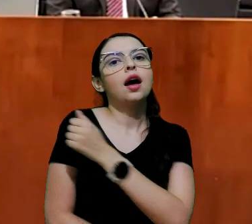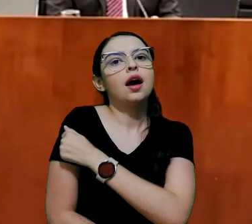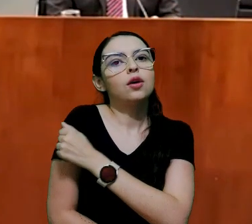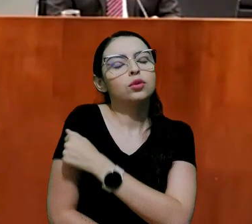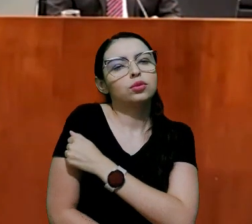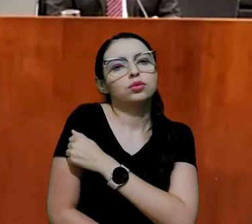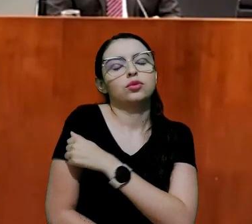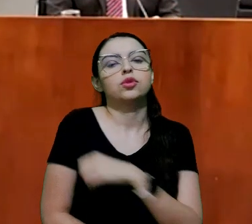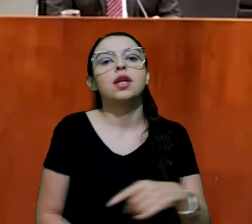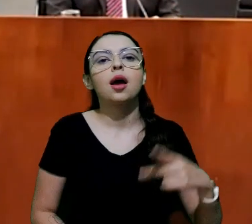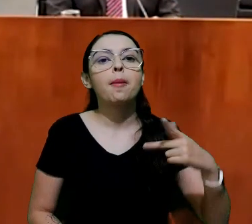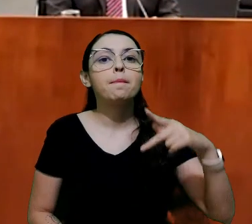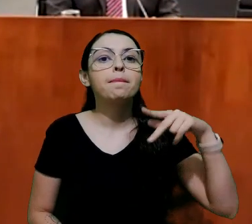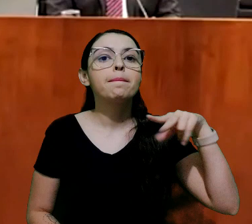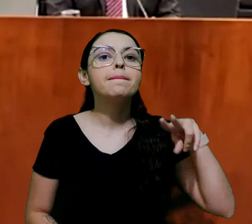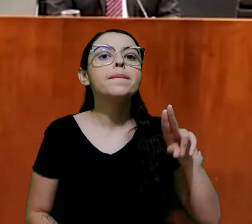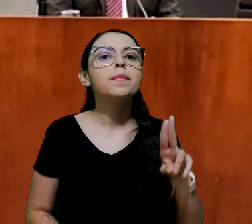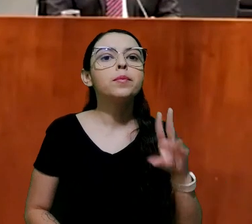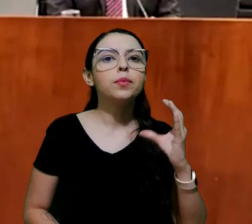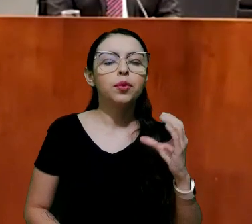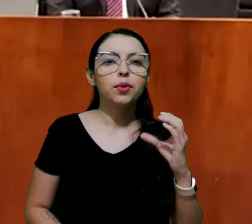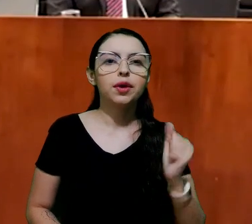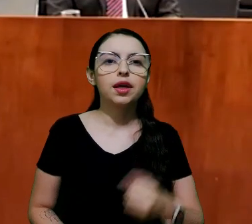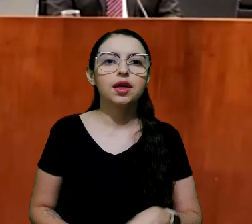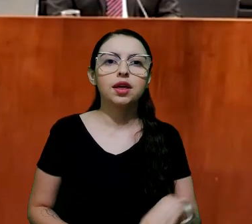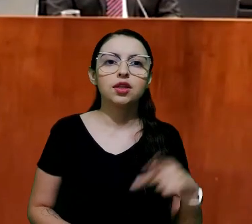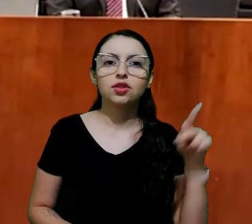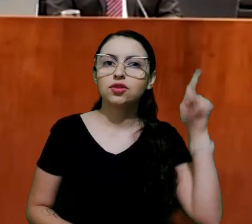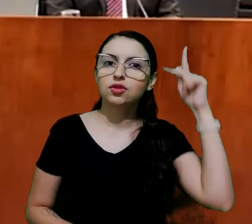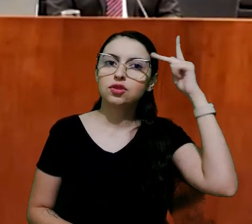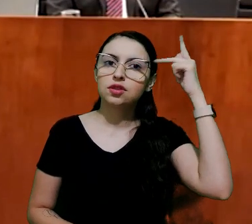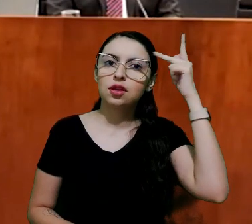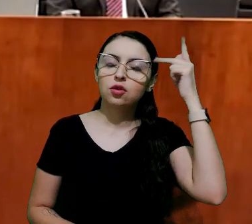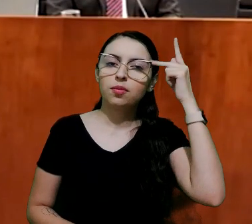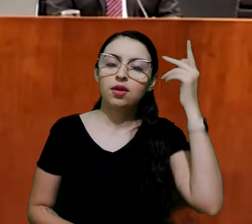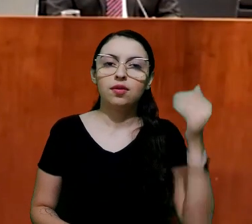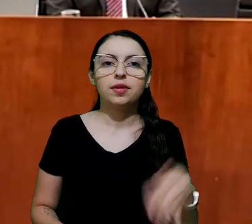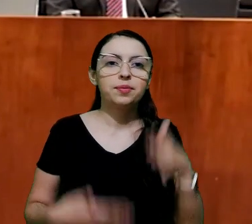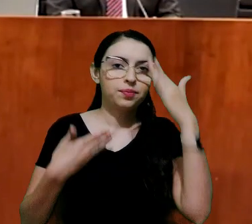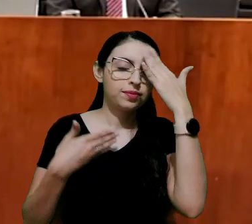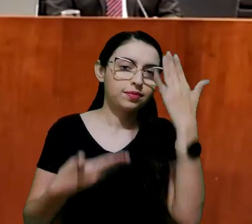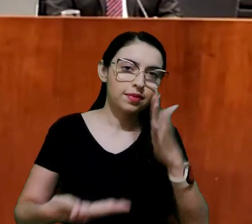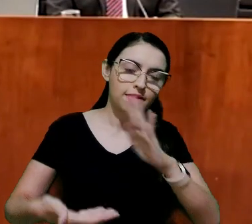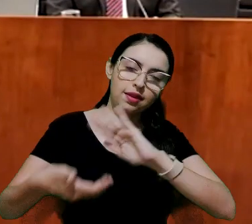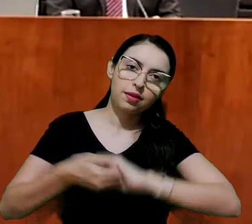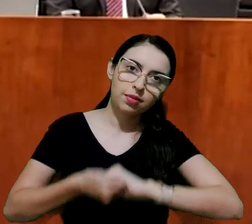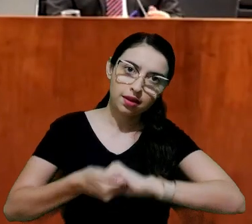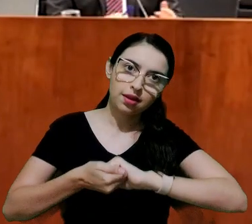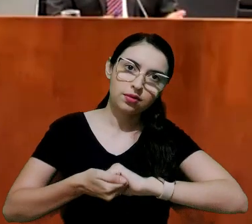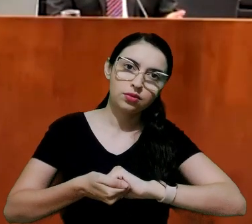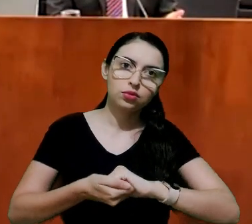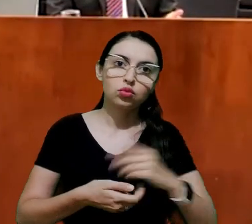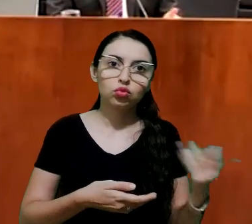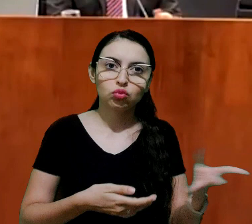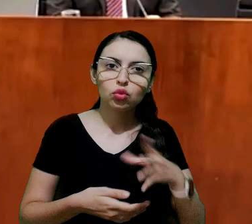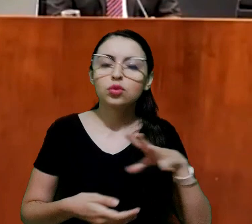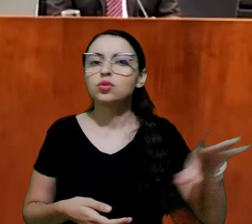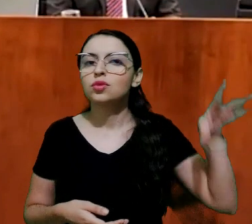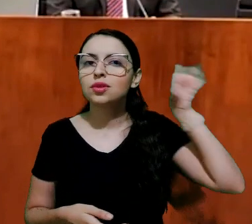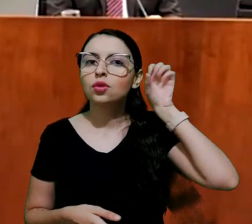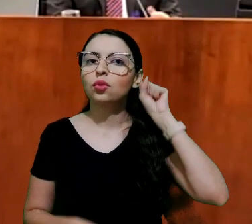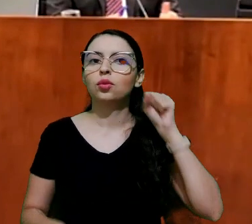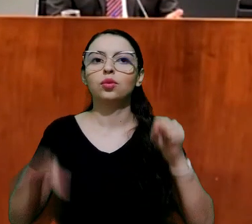que nos brindam aqui com sua presença. Cumprimento a todos aqueles que nos escutam à